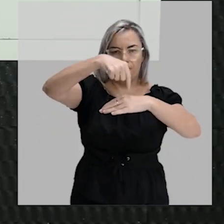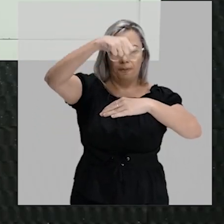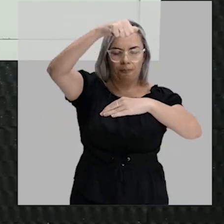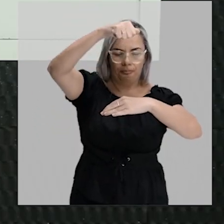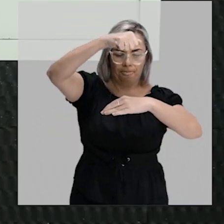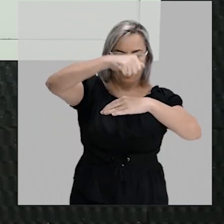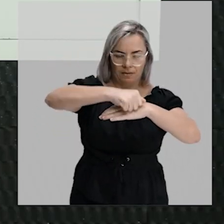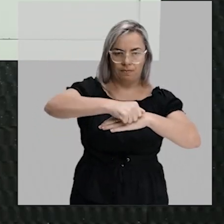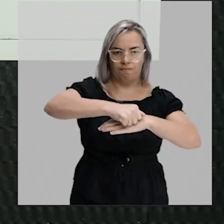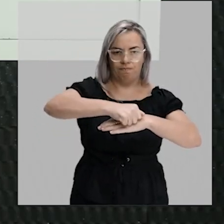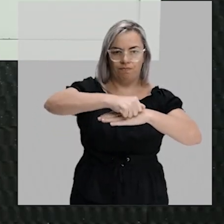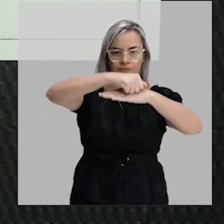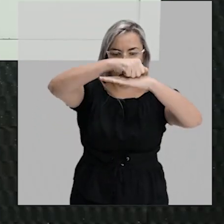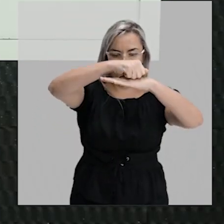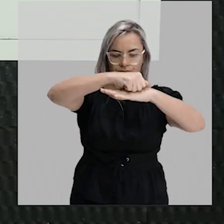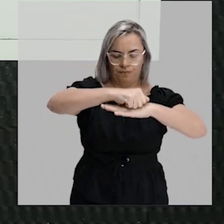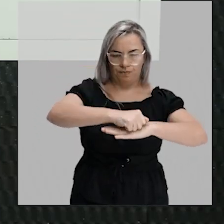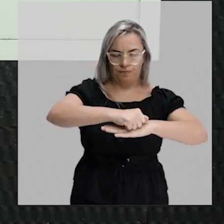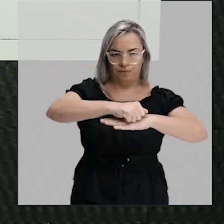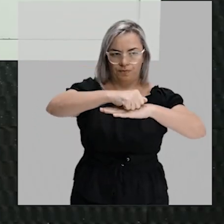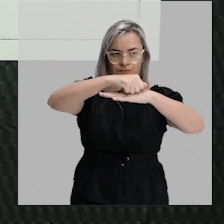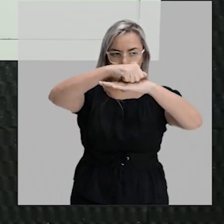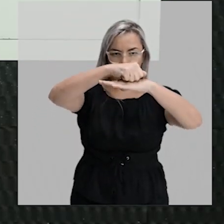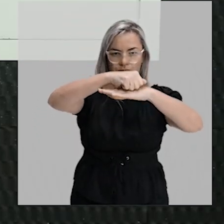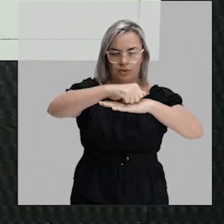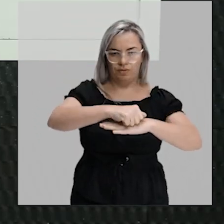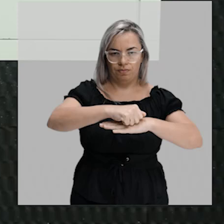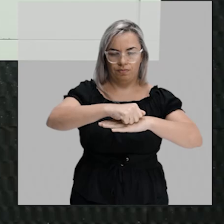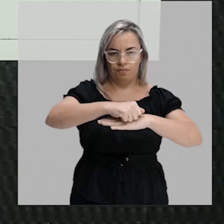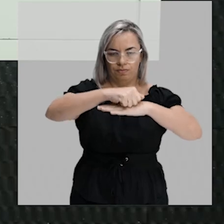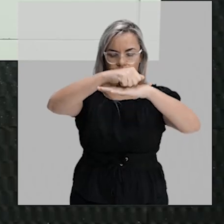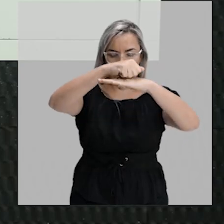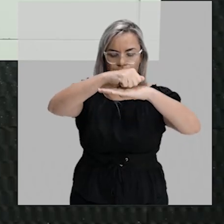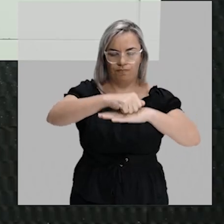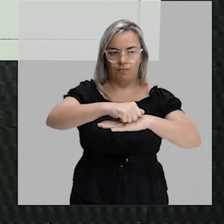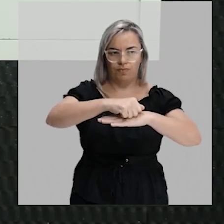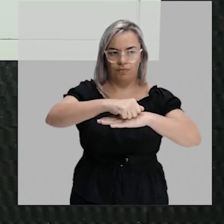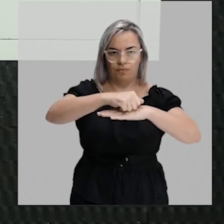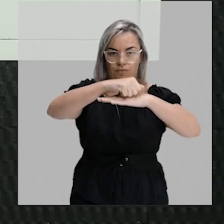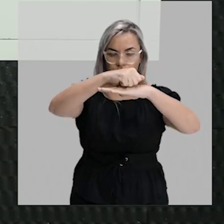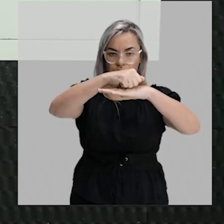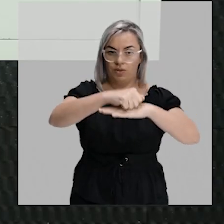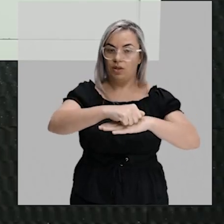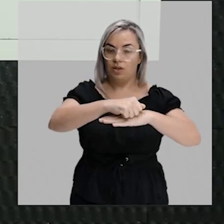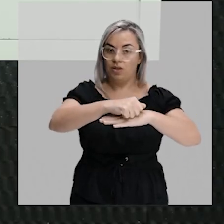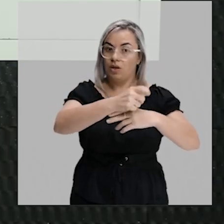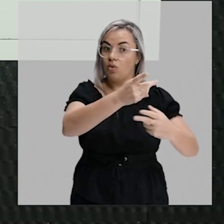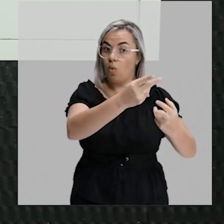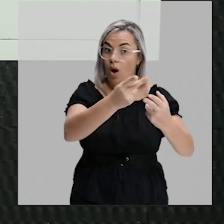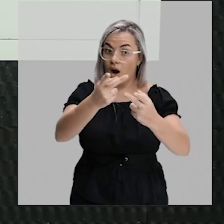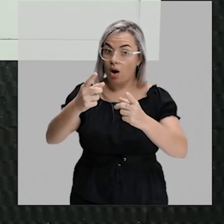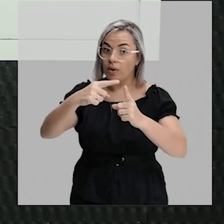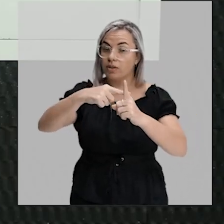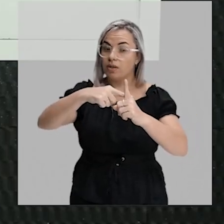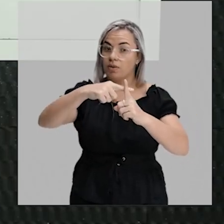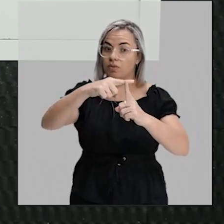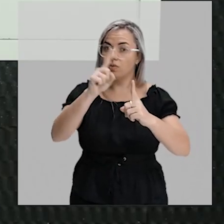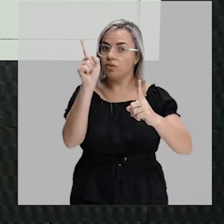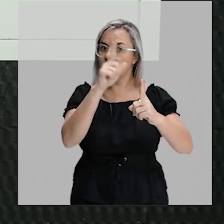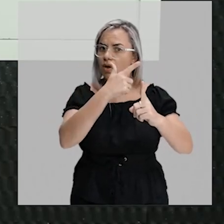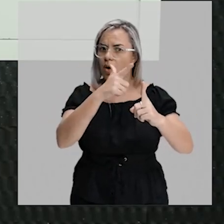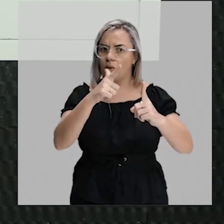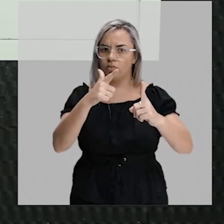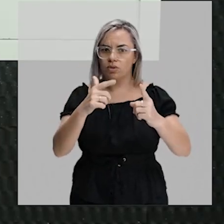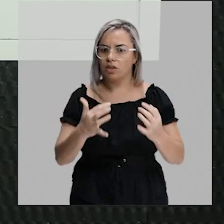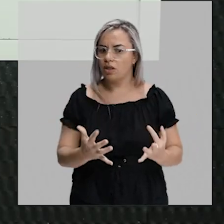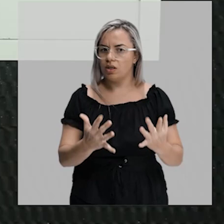empurrando este êmbolo, tá certo, para baixo. Ok? E isso a uma mesma temperatura. Percebam que não há aquecimento. Tá